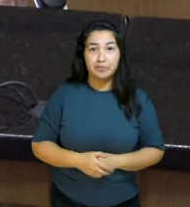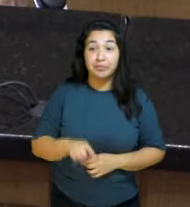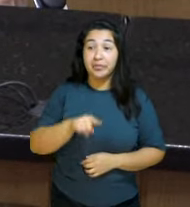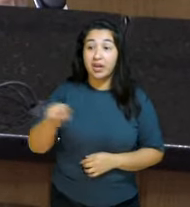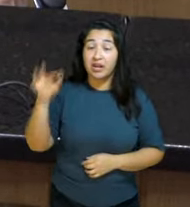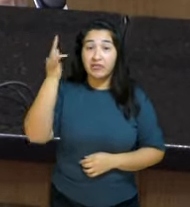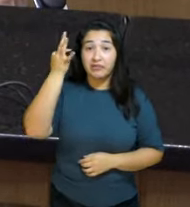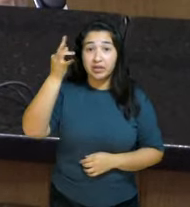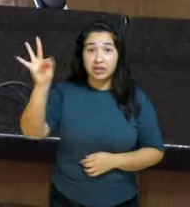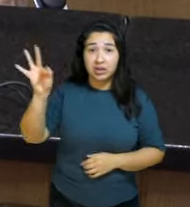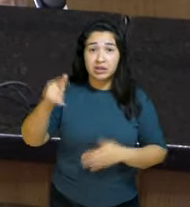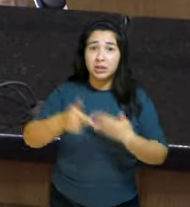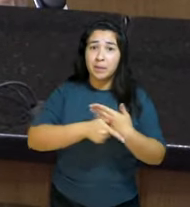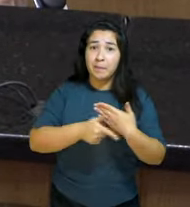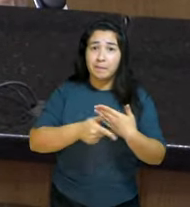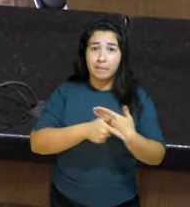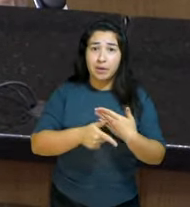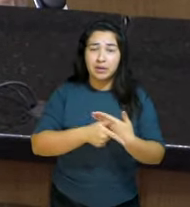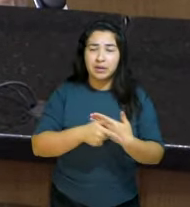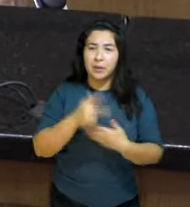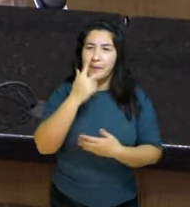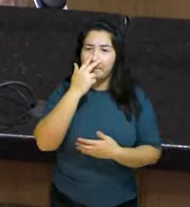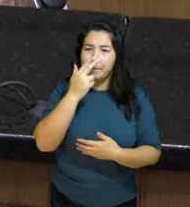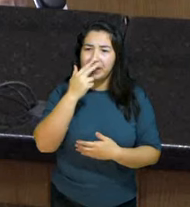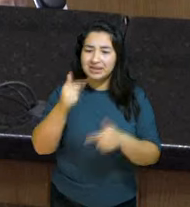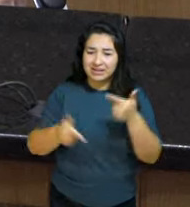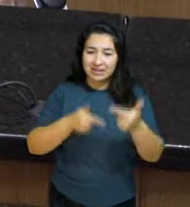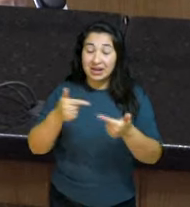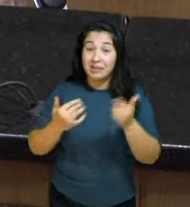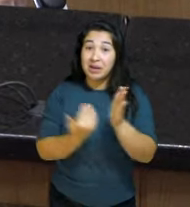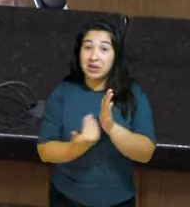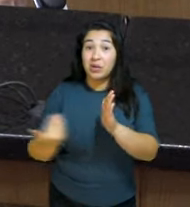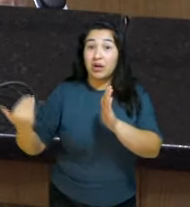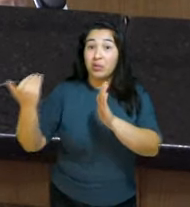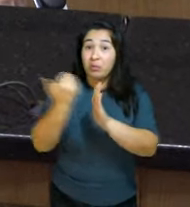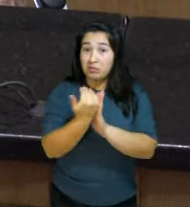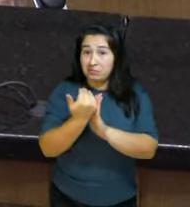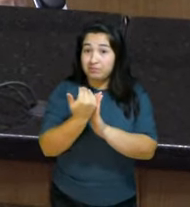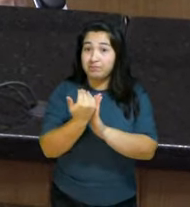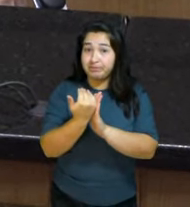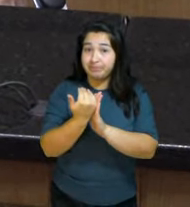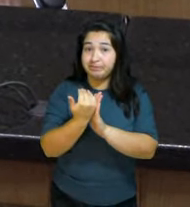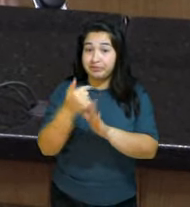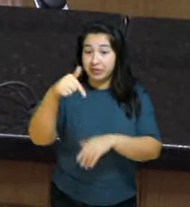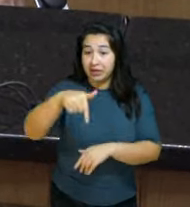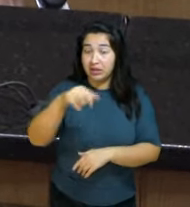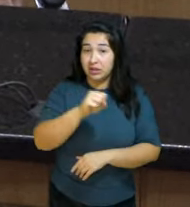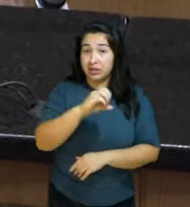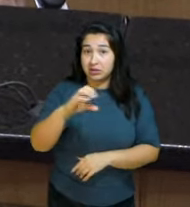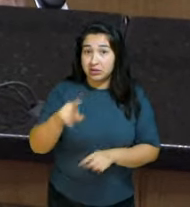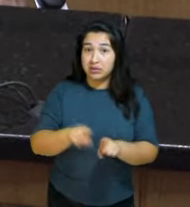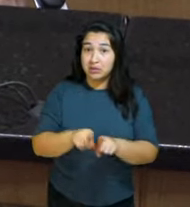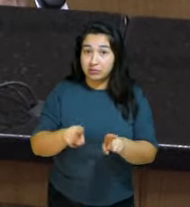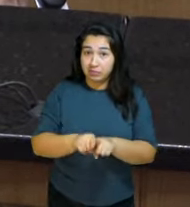estão fazendo um papel um pouco invertido em relação ao nosso Estado e à FESPORTE. A parte que